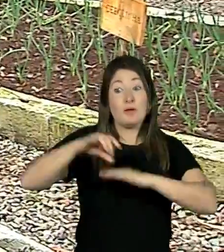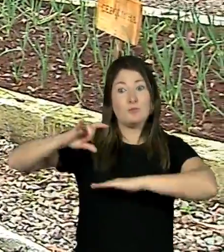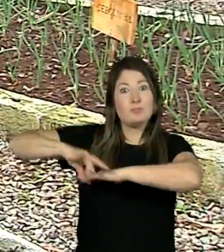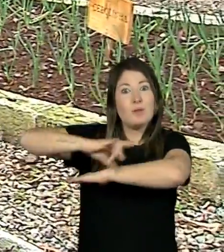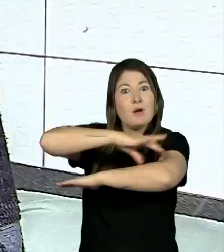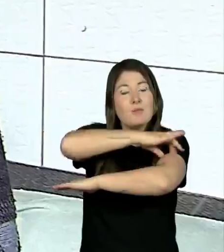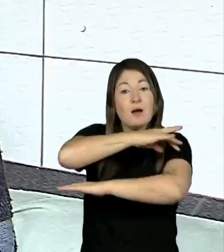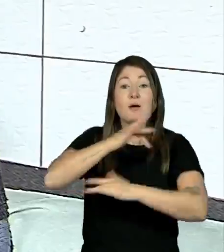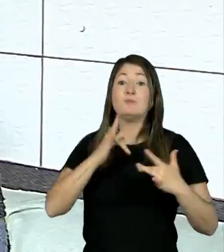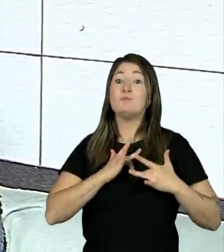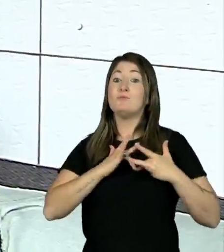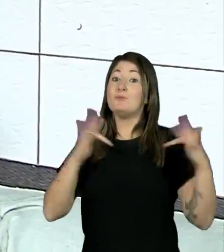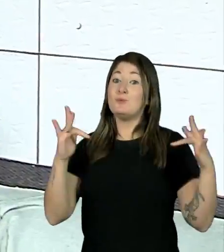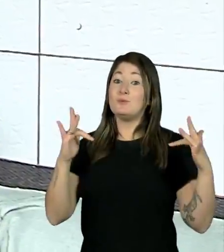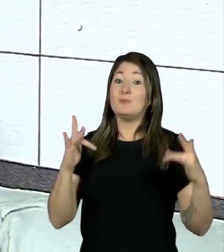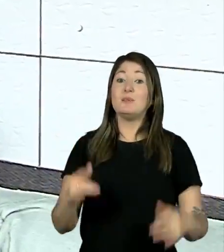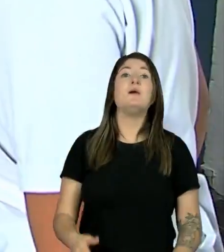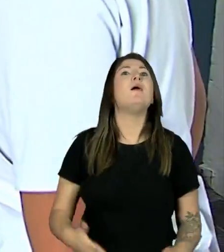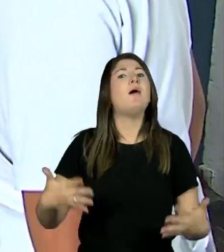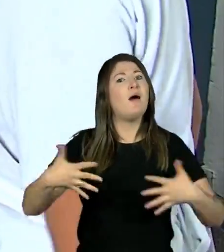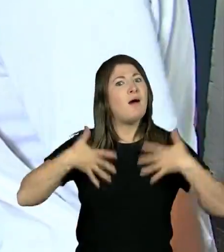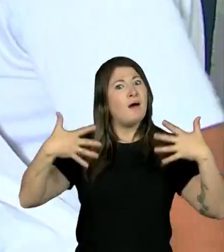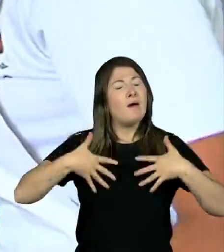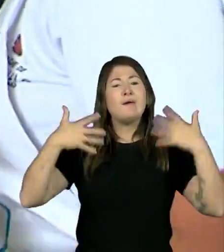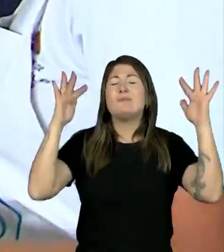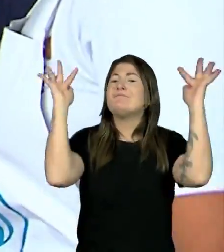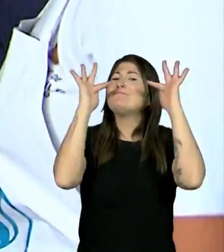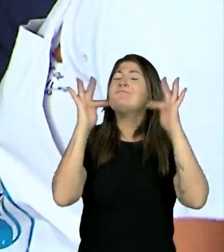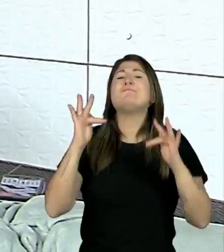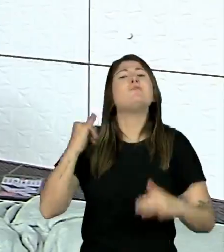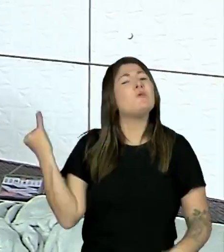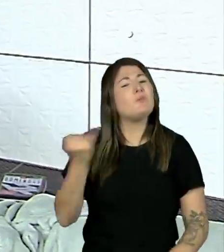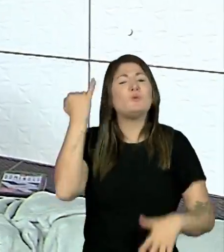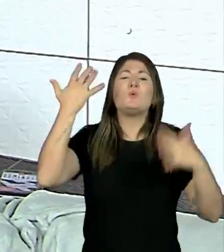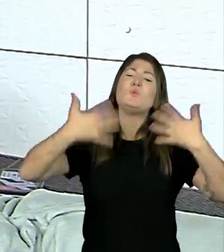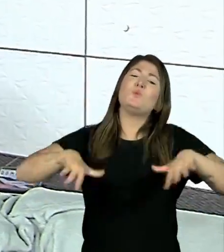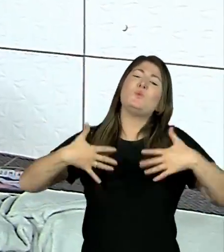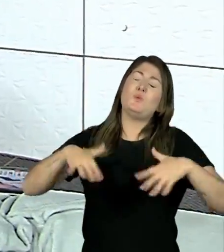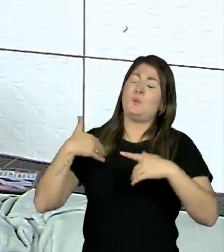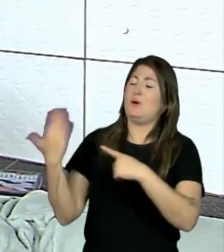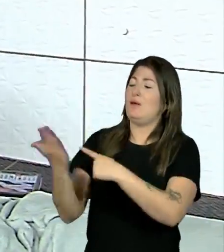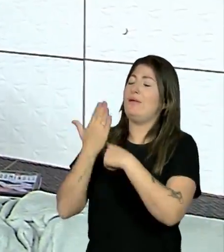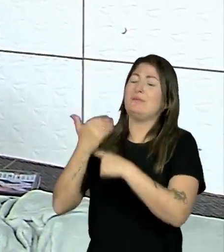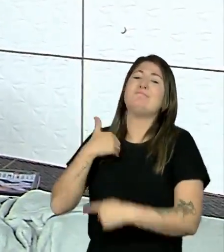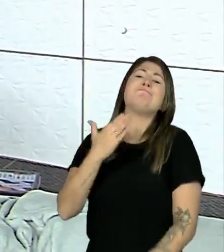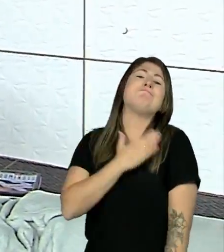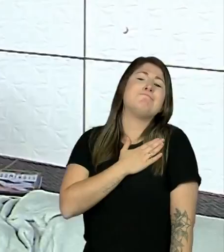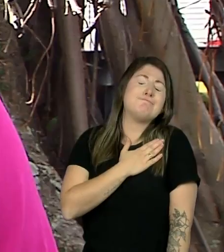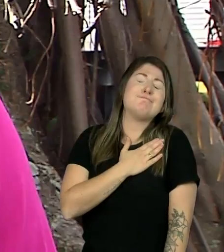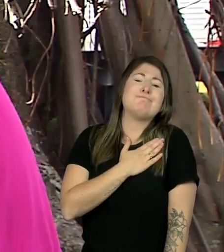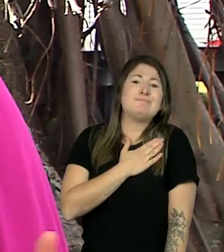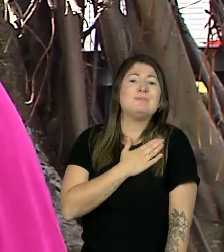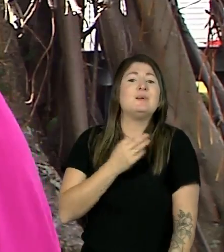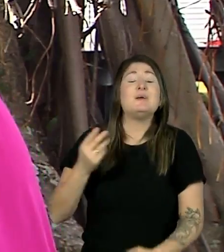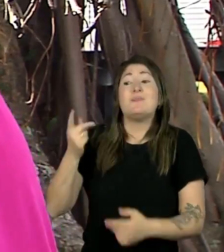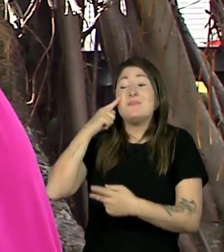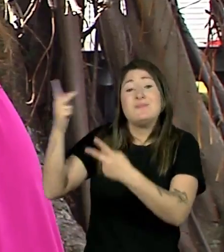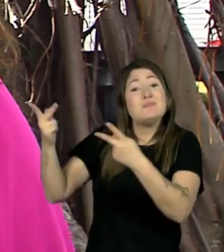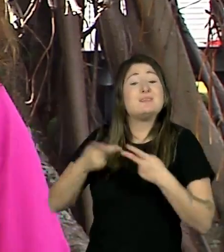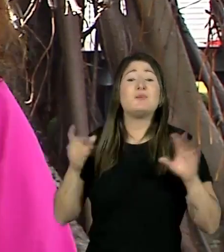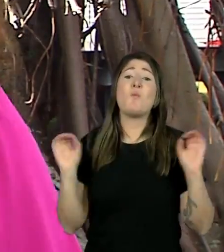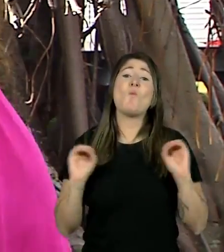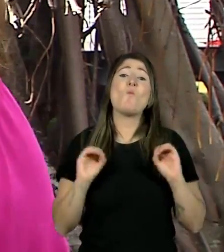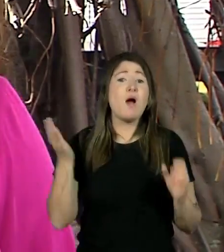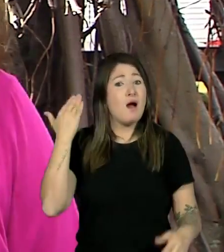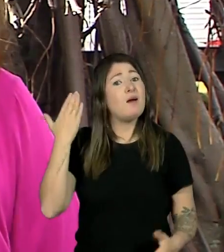solidariedade. E muita alegria, felicidade, muito importante para mim. Faz muito tempo que eu não recebo visita. É no próximo